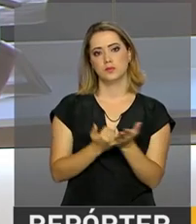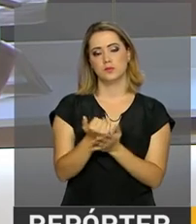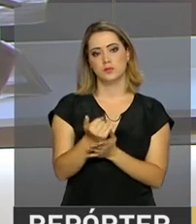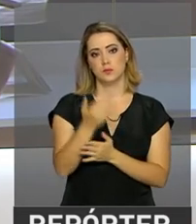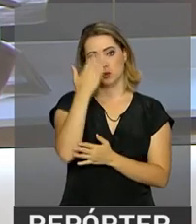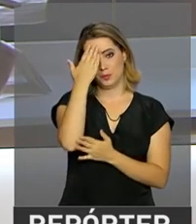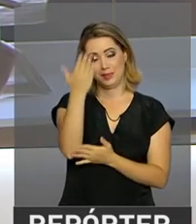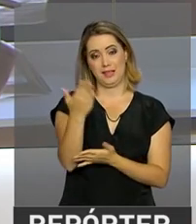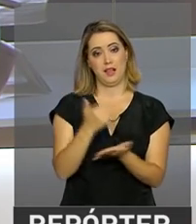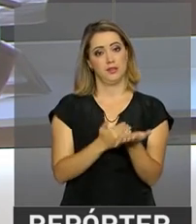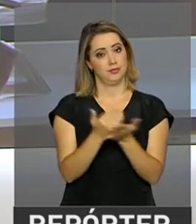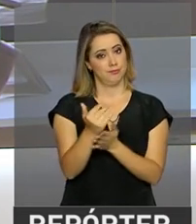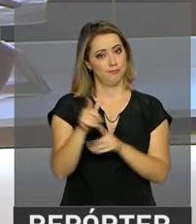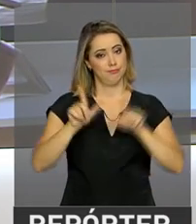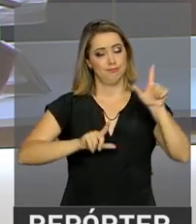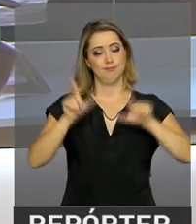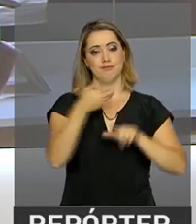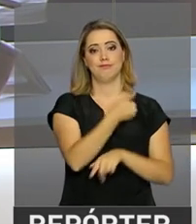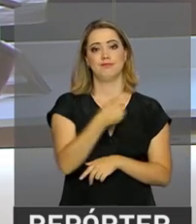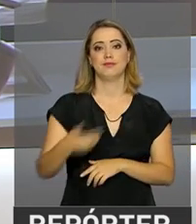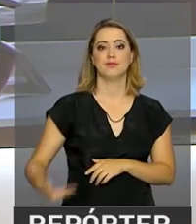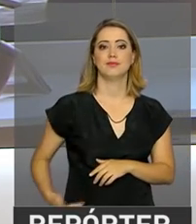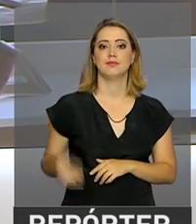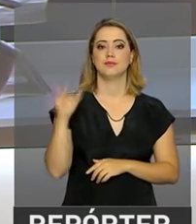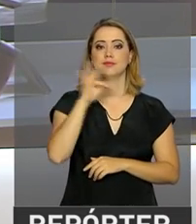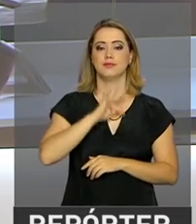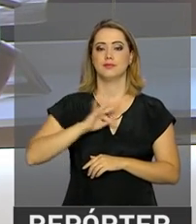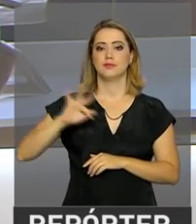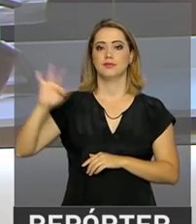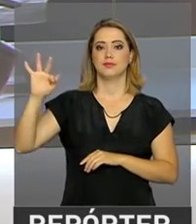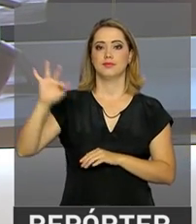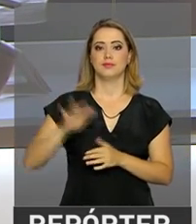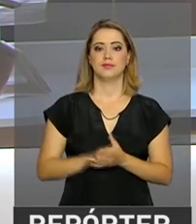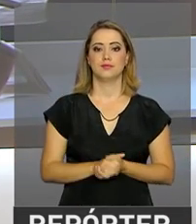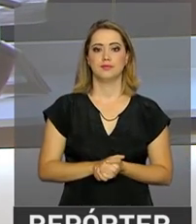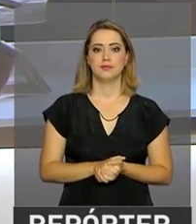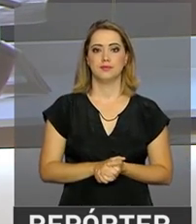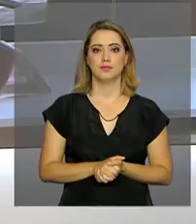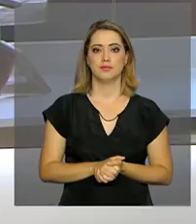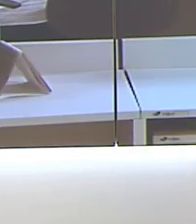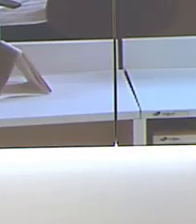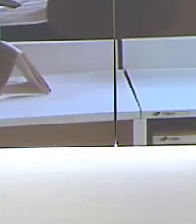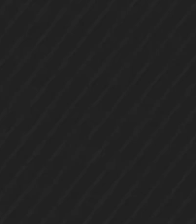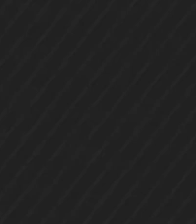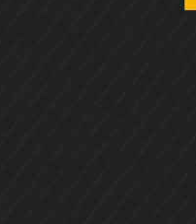obrigada pela sua companhia continue com a gente aqui na nbr a tv do governo federal